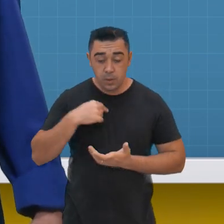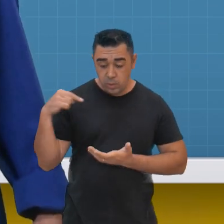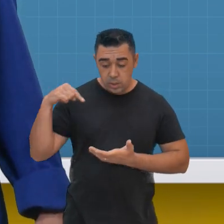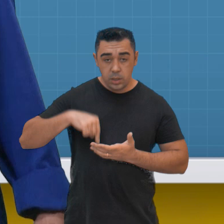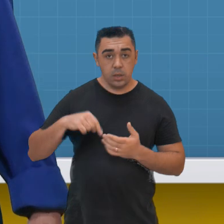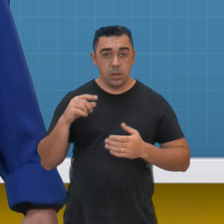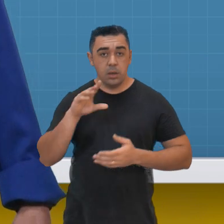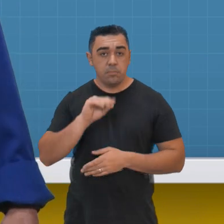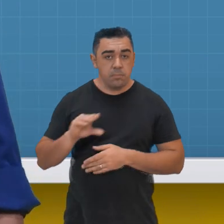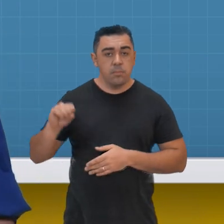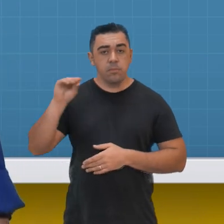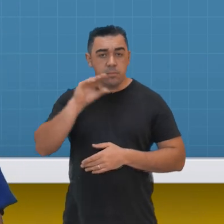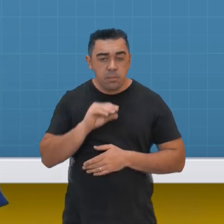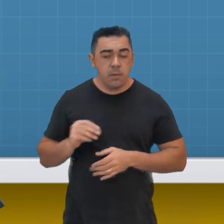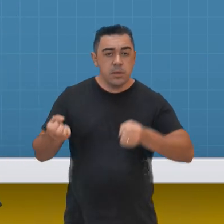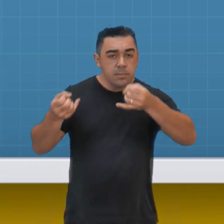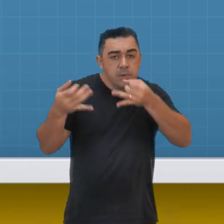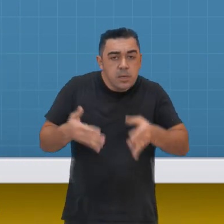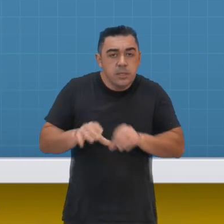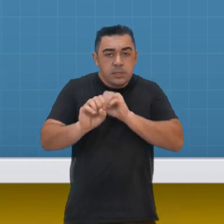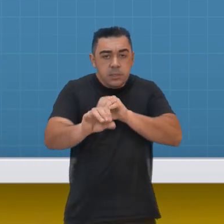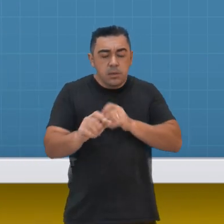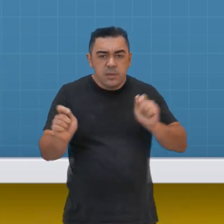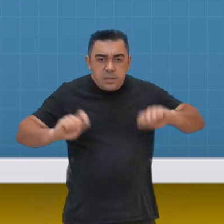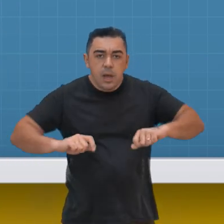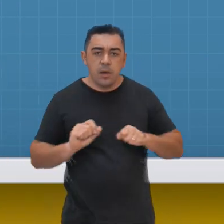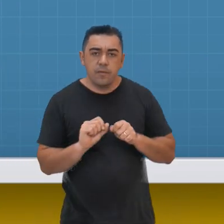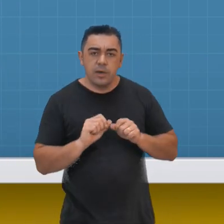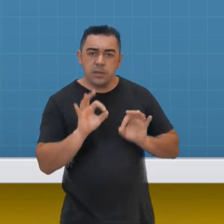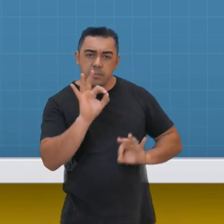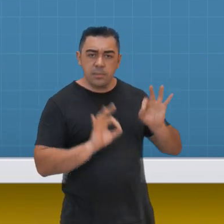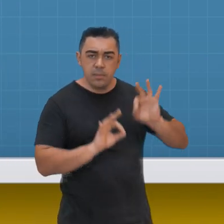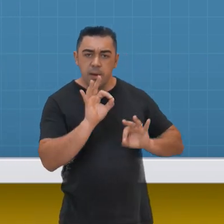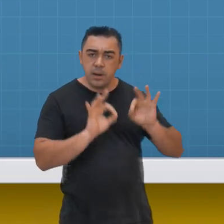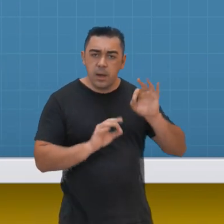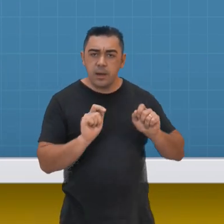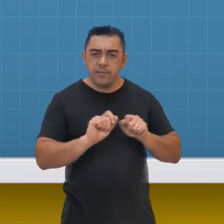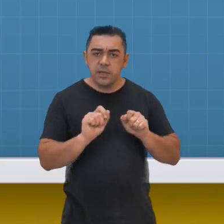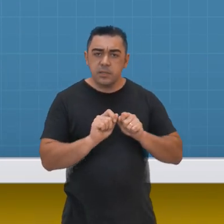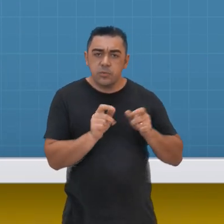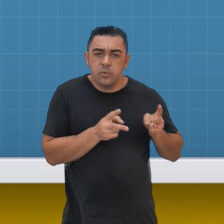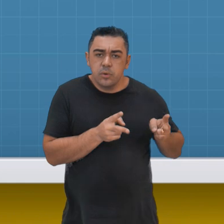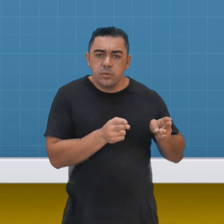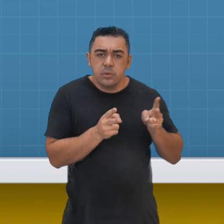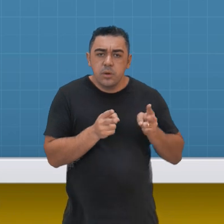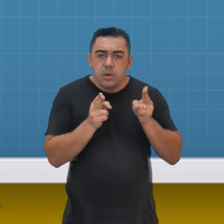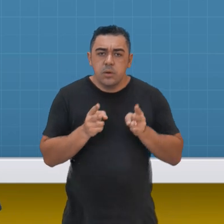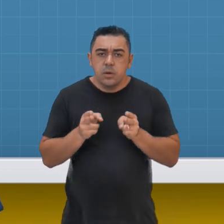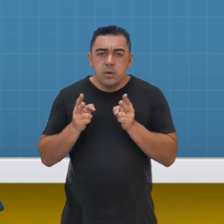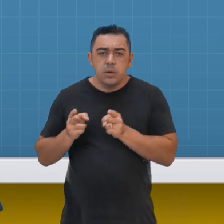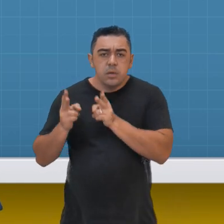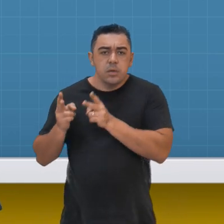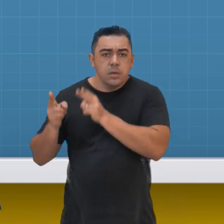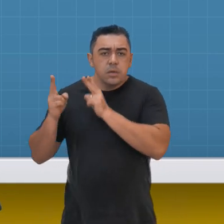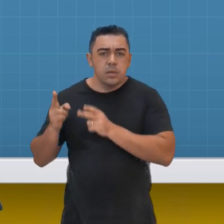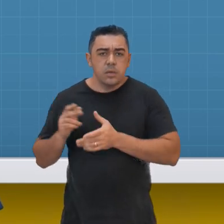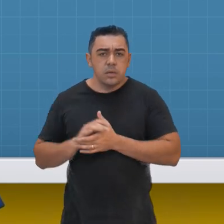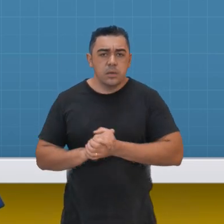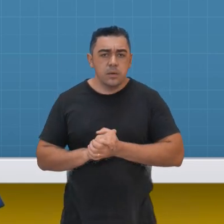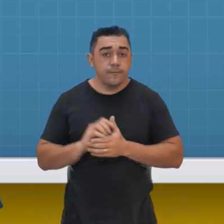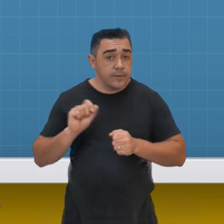que estou aqui, daria conta de fazer o trabalho da pessoa que está produzindo esse trabalho